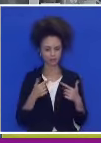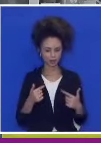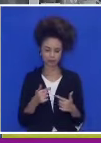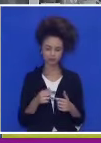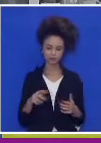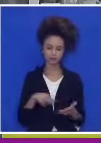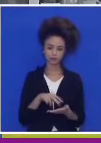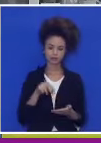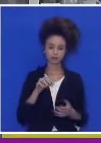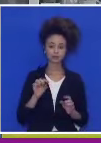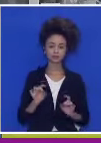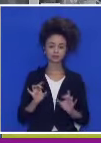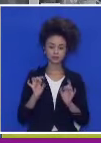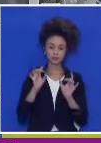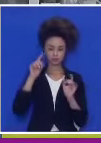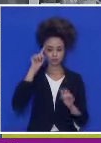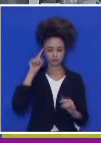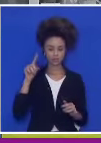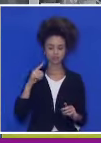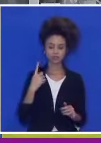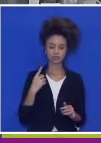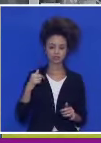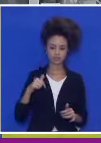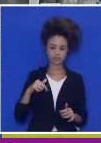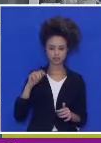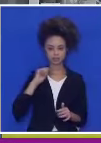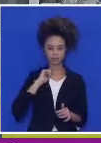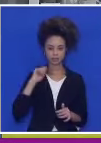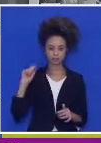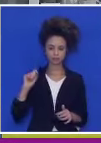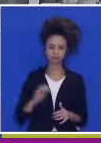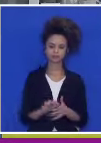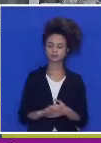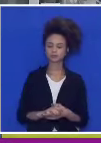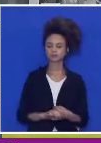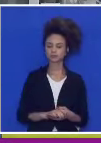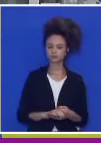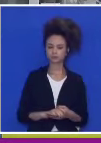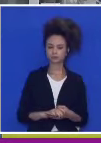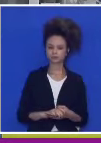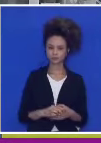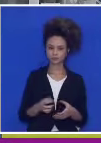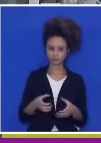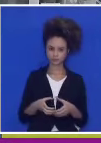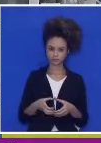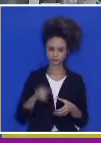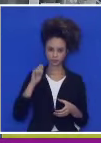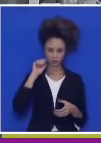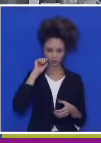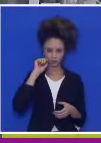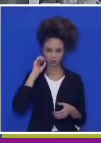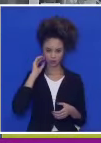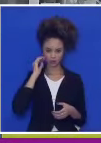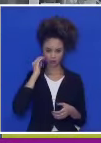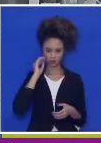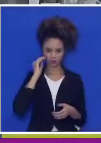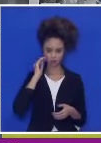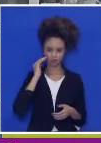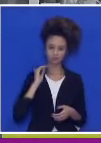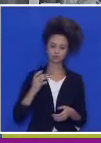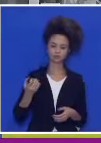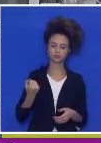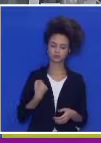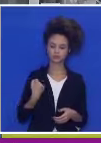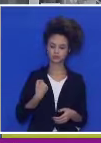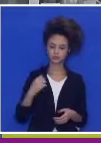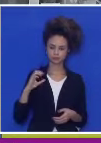Sorteio especial, dia 17 de abril. Bola rosa, número 06. Rosa, 06.